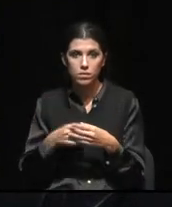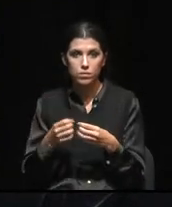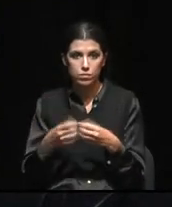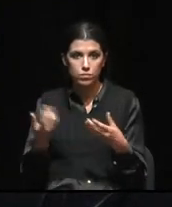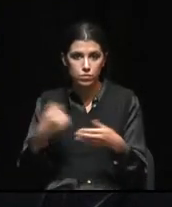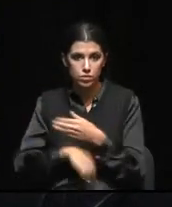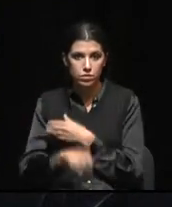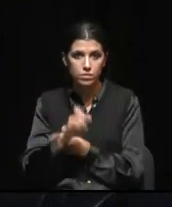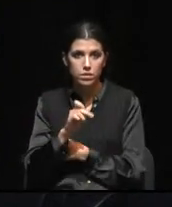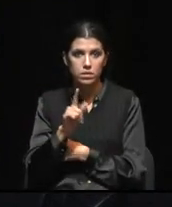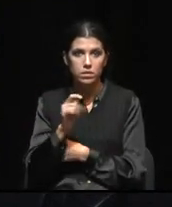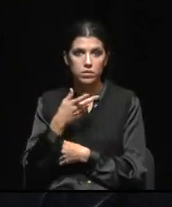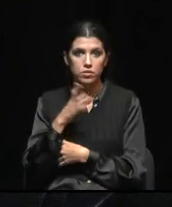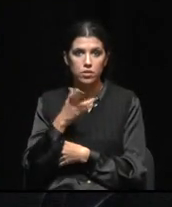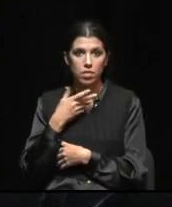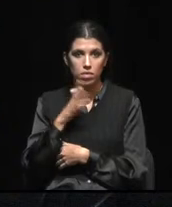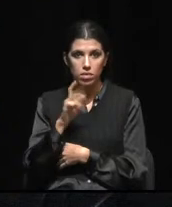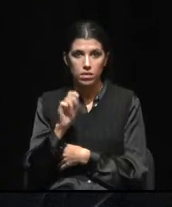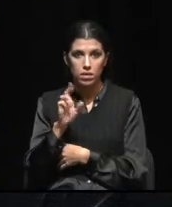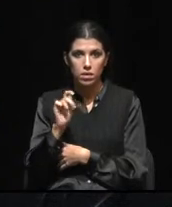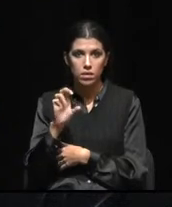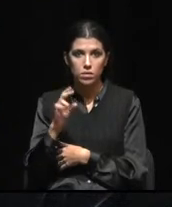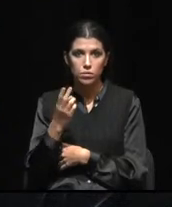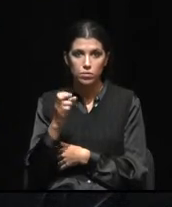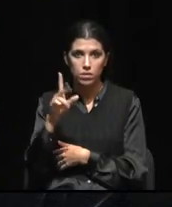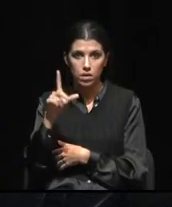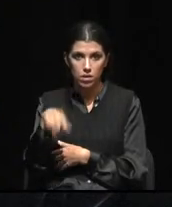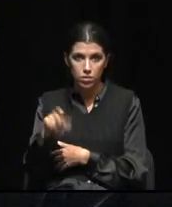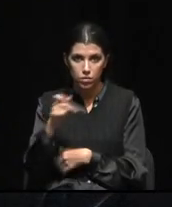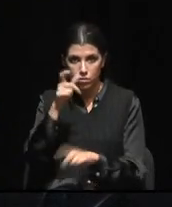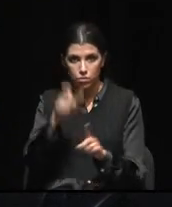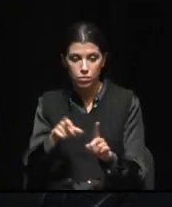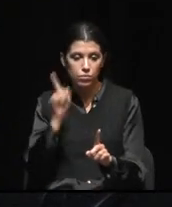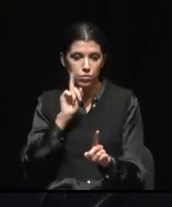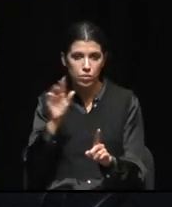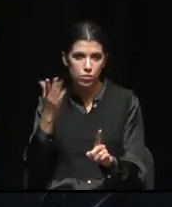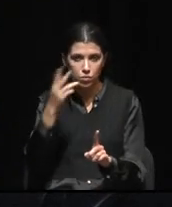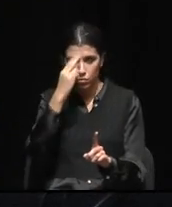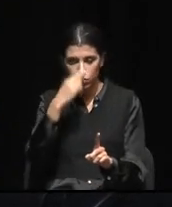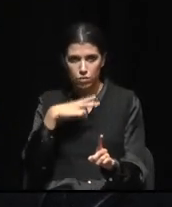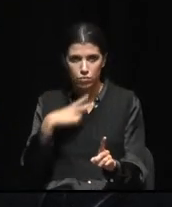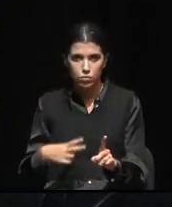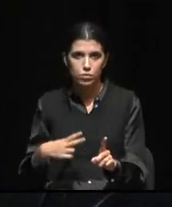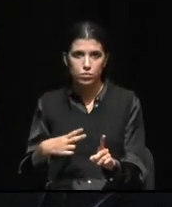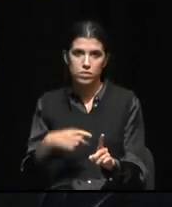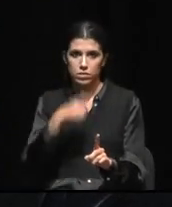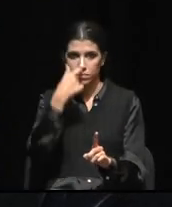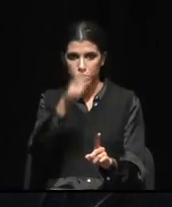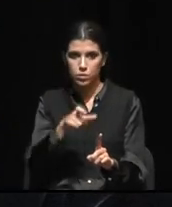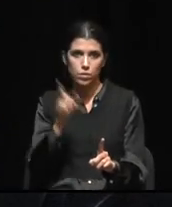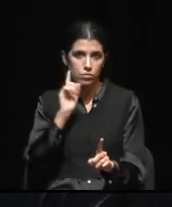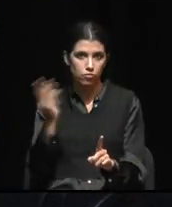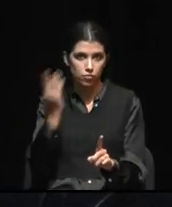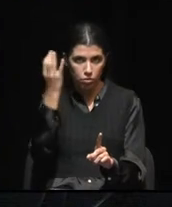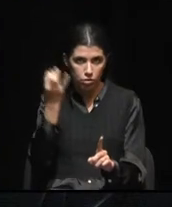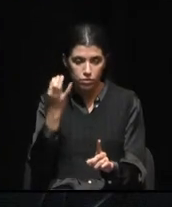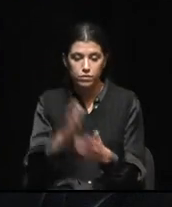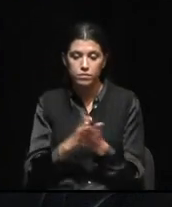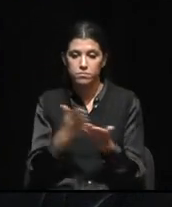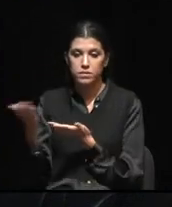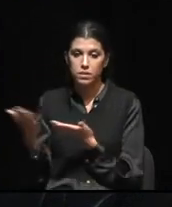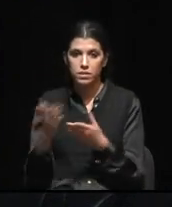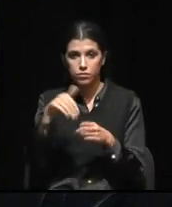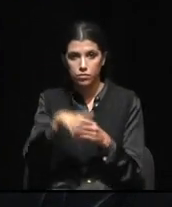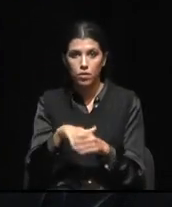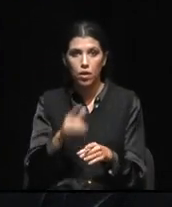Alexandre Herculano figura incontornável da história Portuguesa e defensor do património cultural e Nacional de Portugal apresentamos este Voto